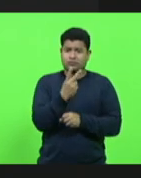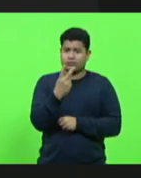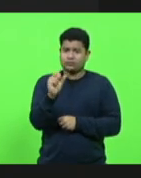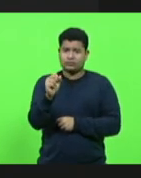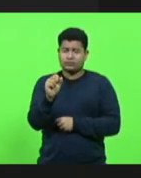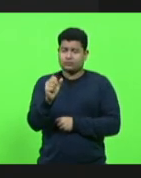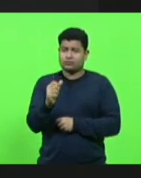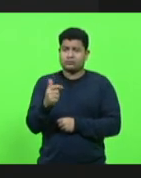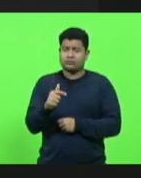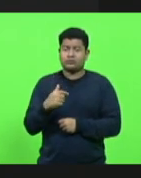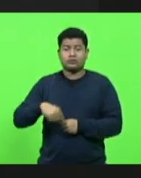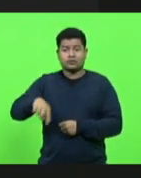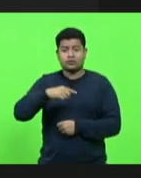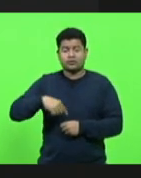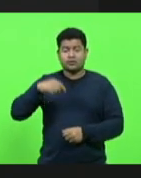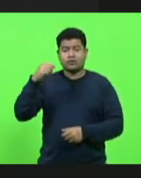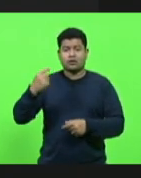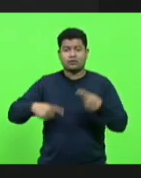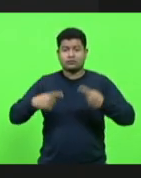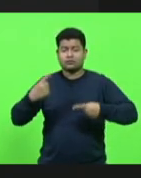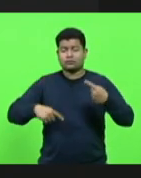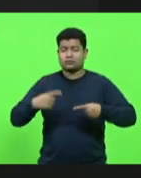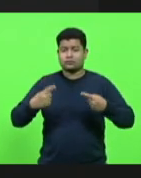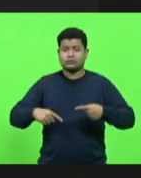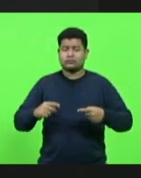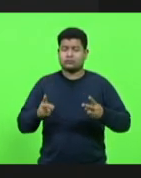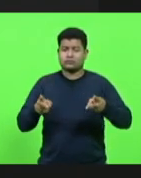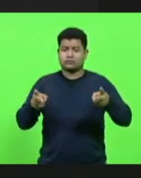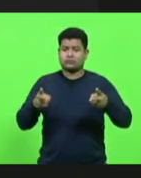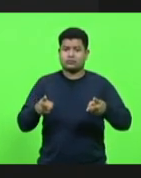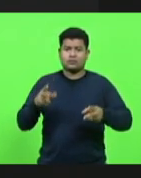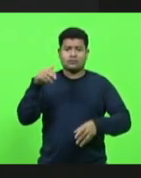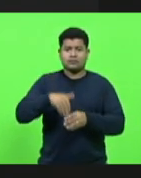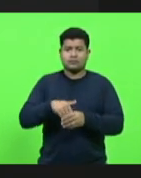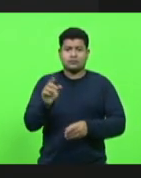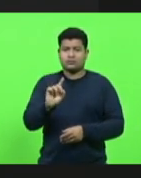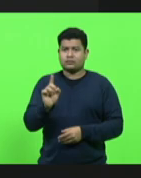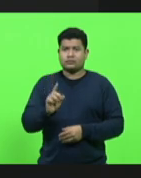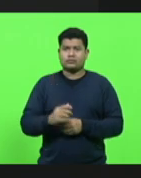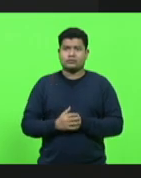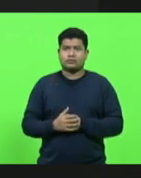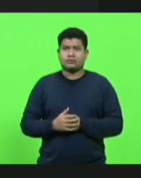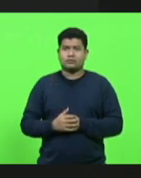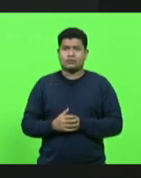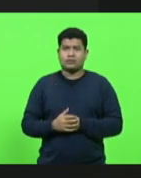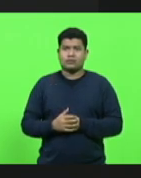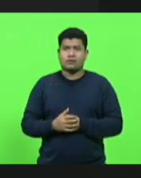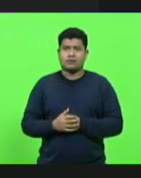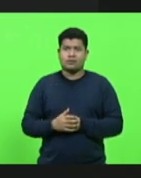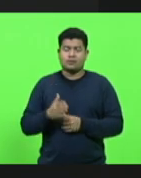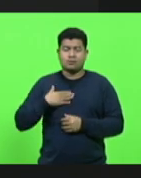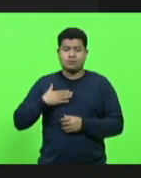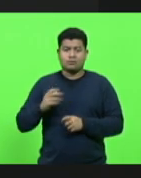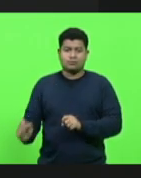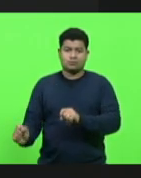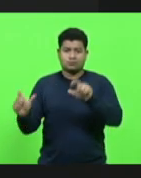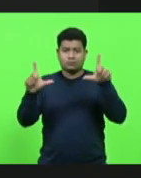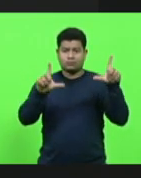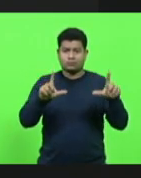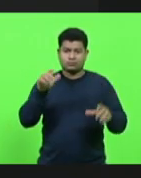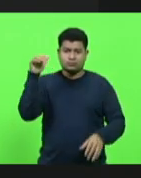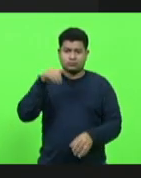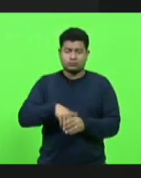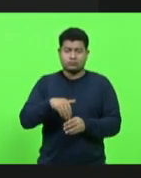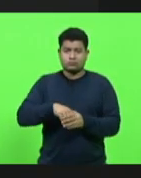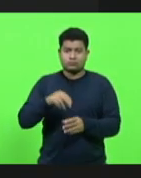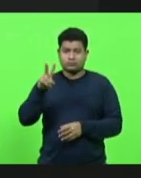em votação. Nós estamos em discussão, deputado Joaquim. Estamos em votação, Rodrigo Minotto. Meu painel já abriu aqui, eu já votei não.